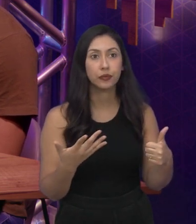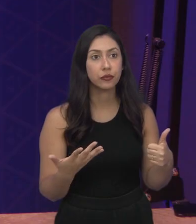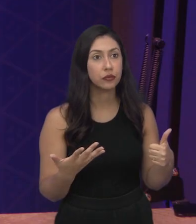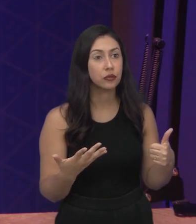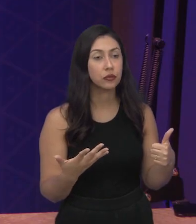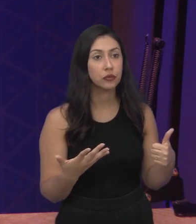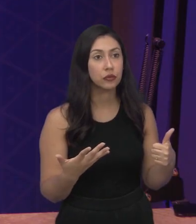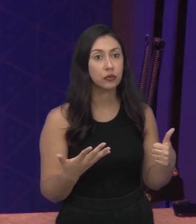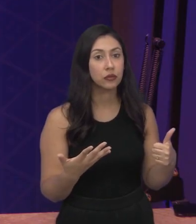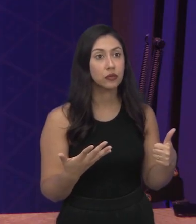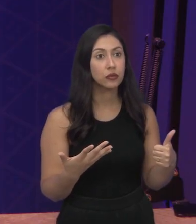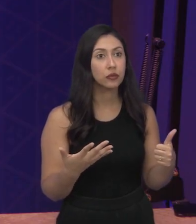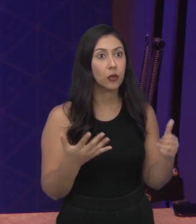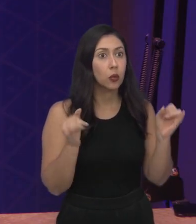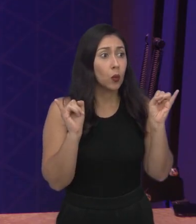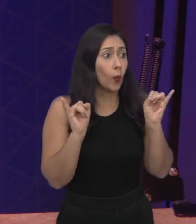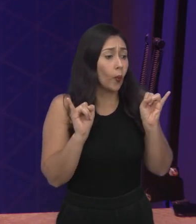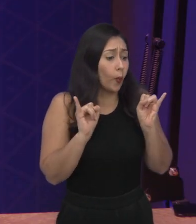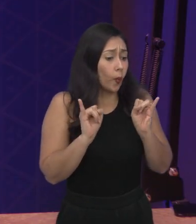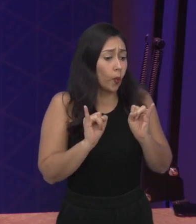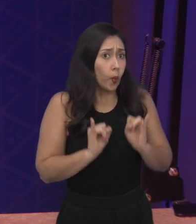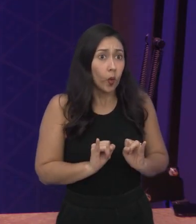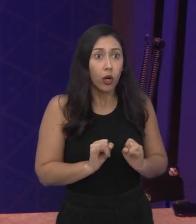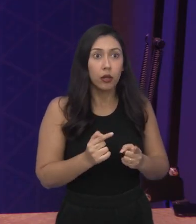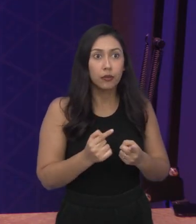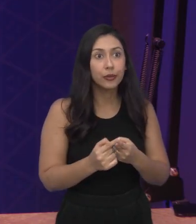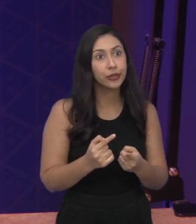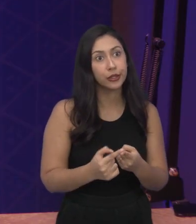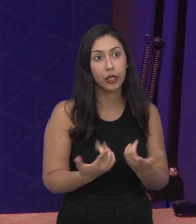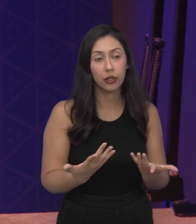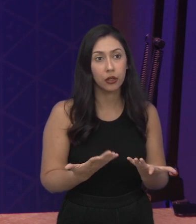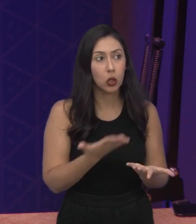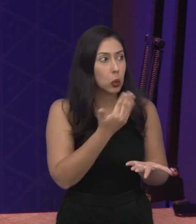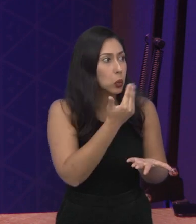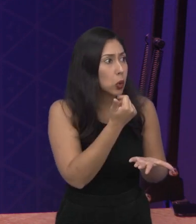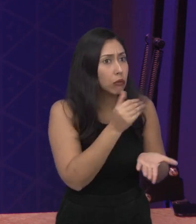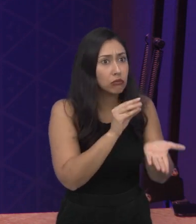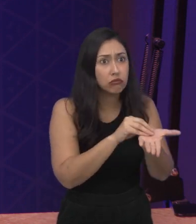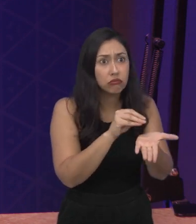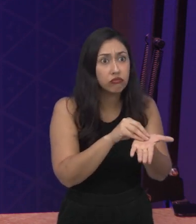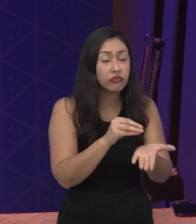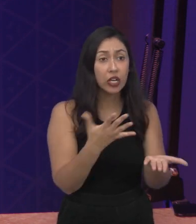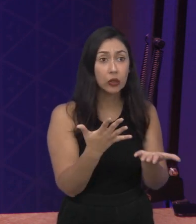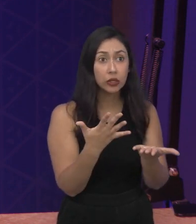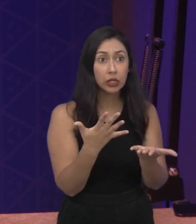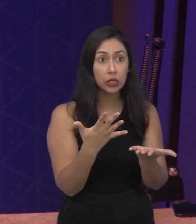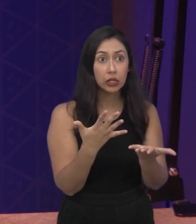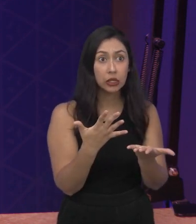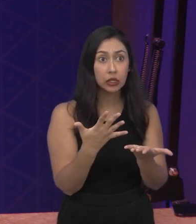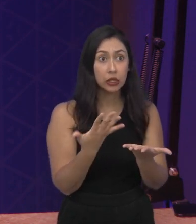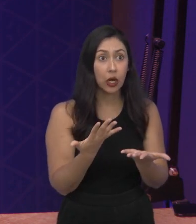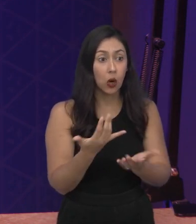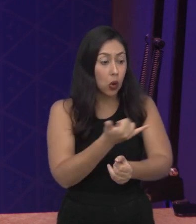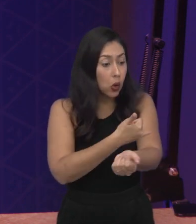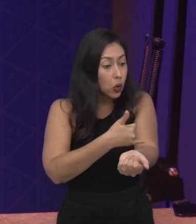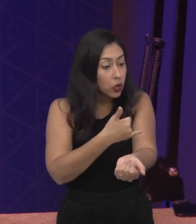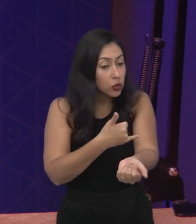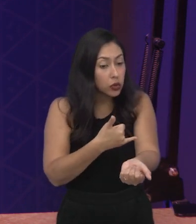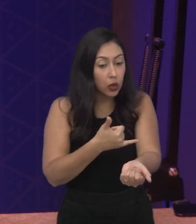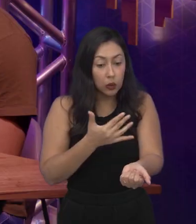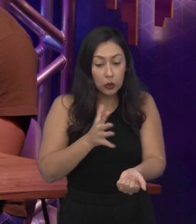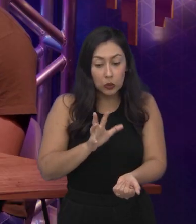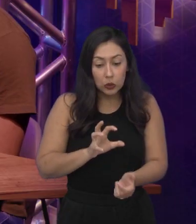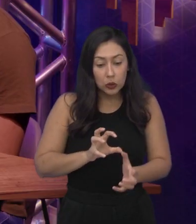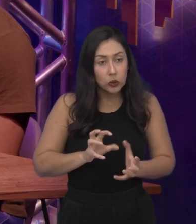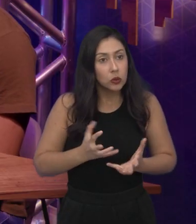questão da perca, né, de peso, né, porque o seu corpo, se ele não está se alimentando corretamente, ele vai consumir ali a gordura do seu corpo, ele vai